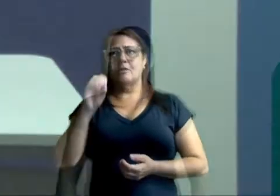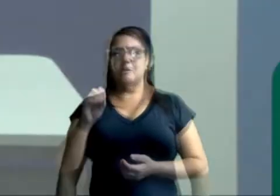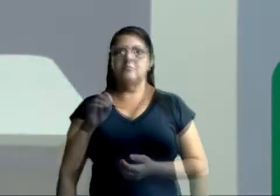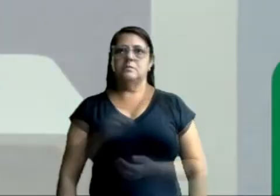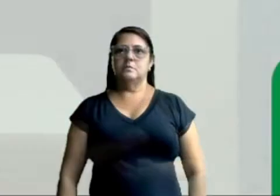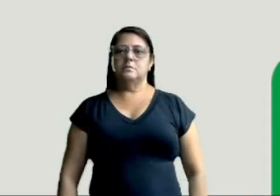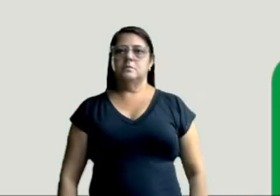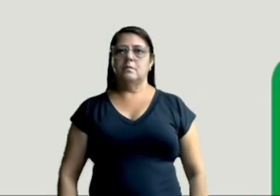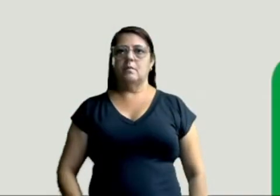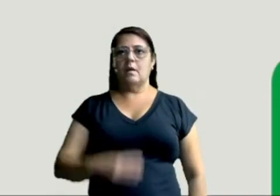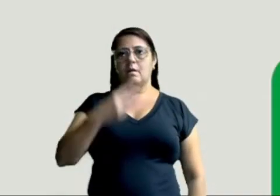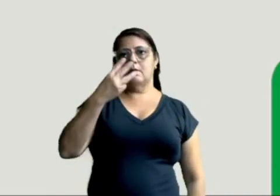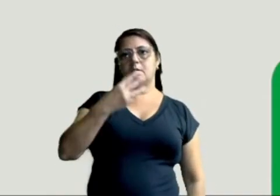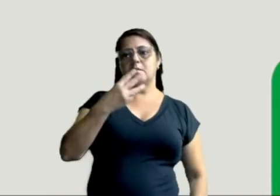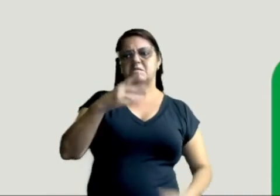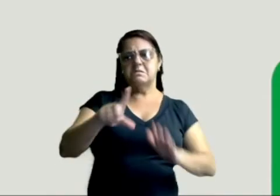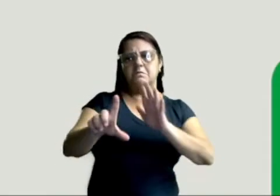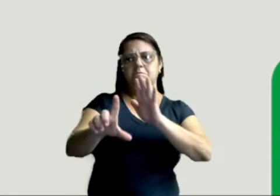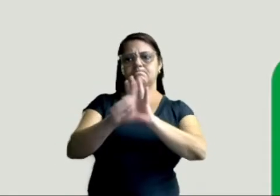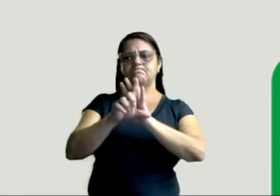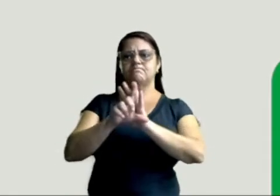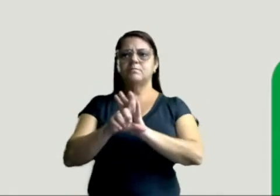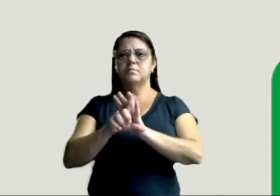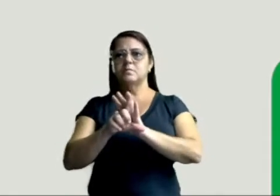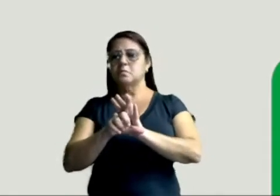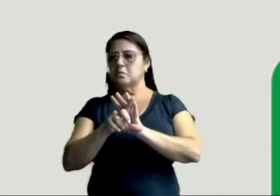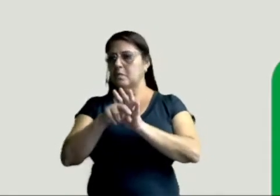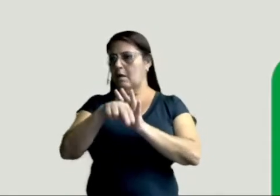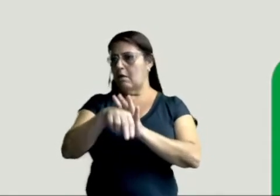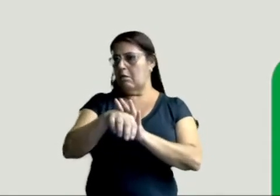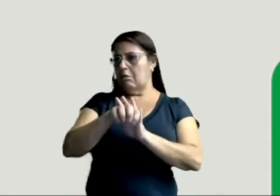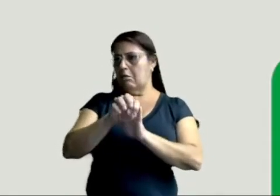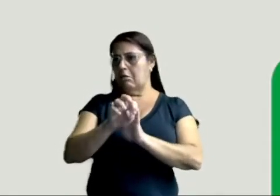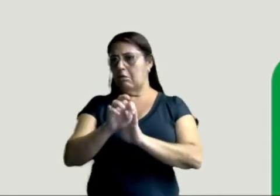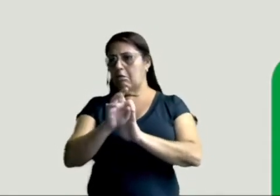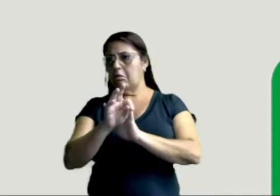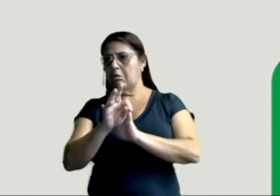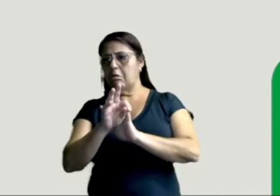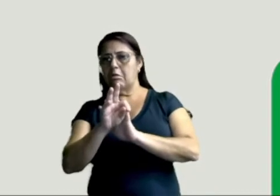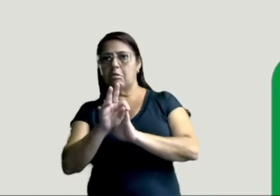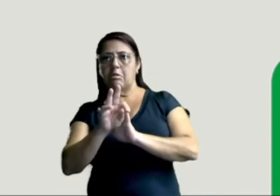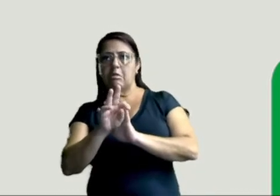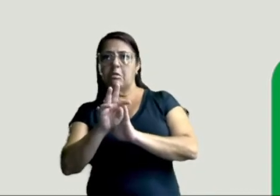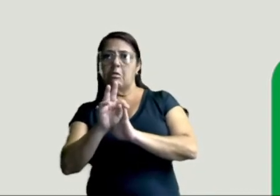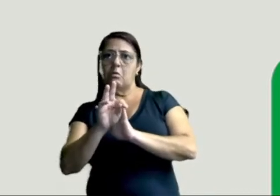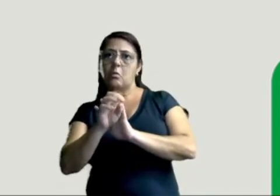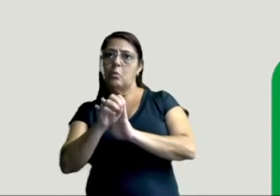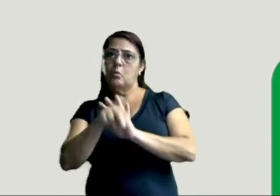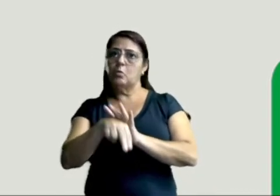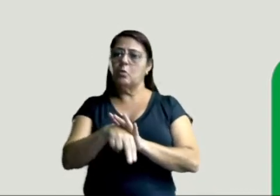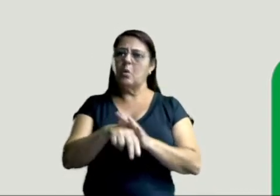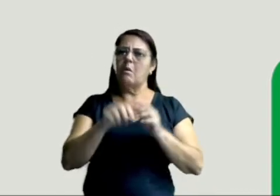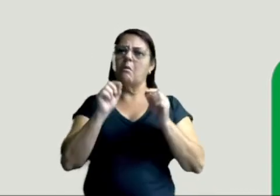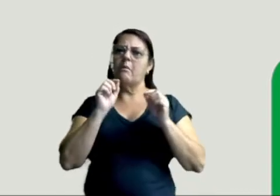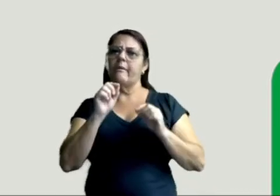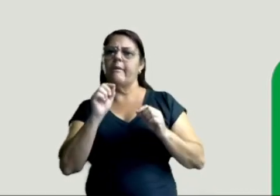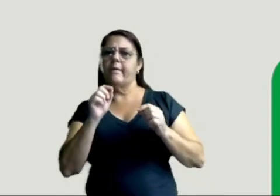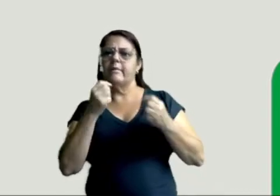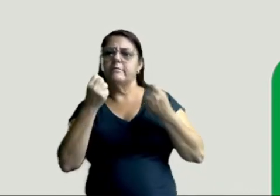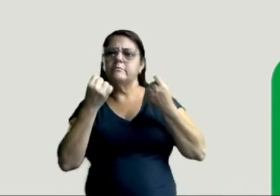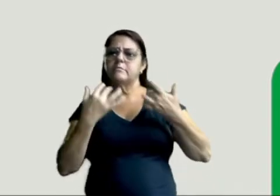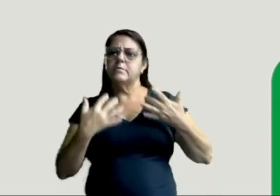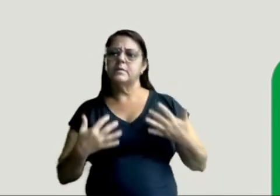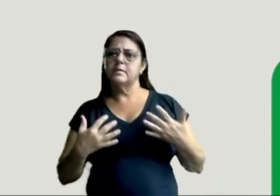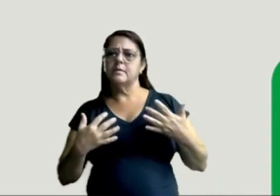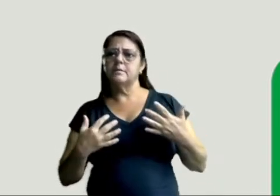slide. E a terceira lei de Newton, professor, diz o quê? Ela é também chamada pela lei da ação e reação.